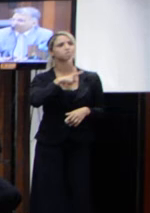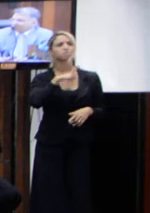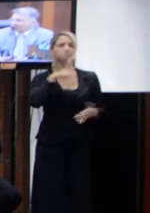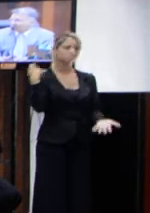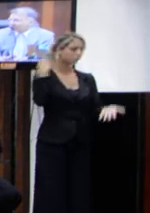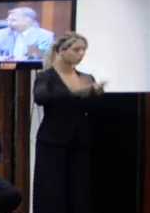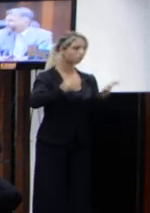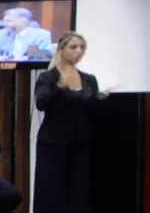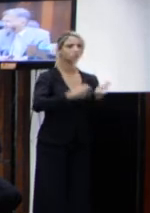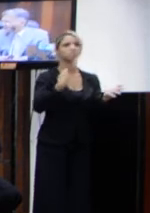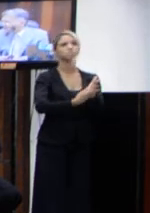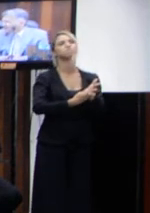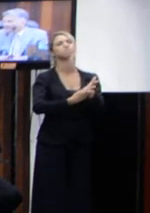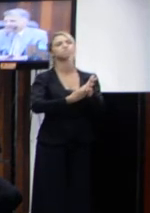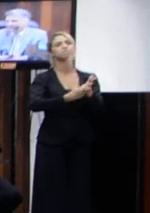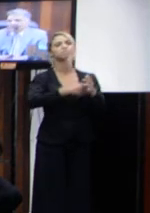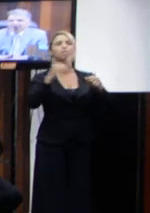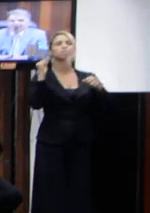como instituição.